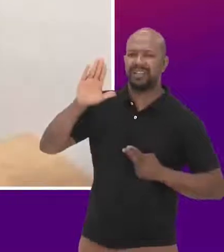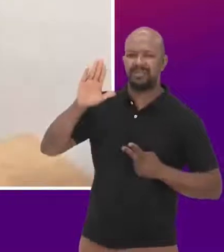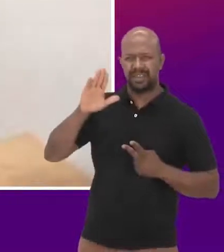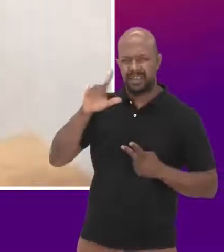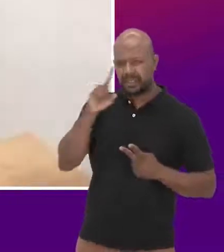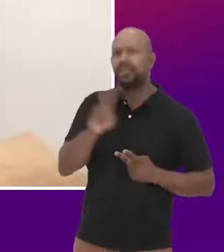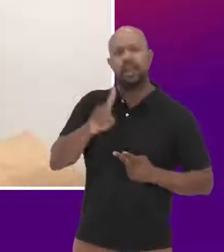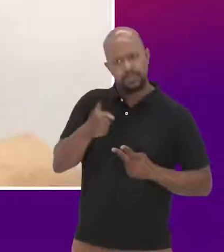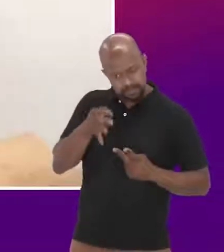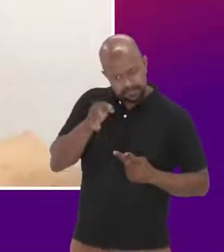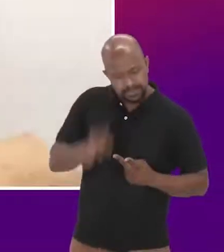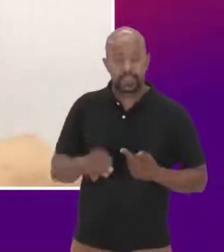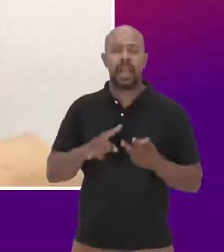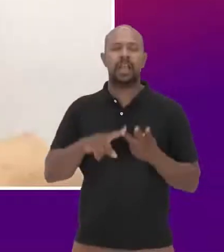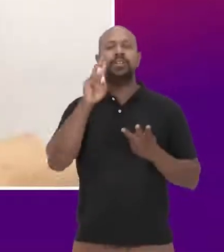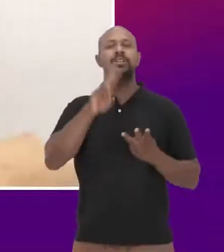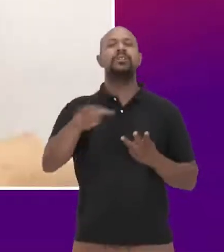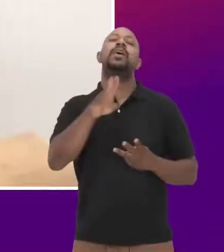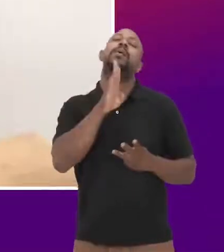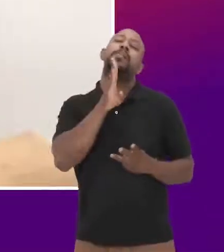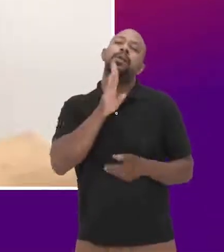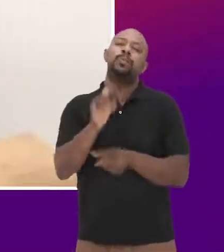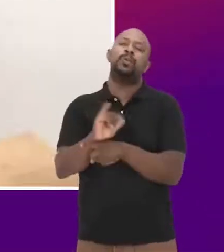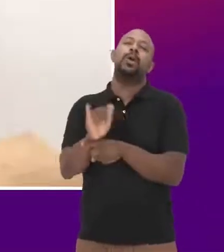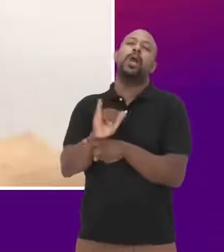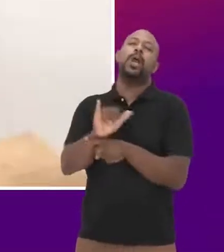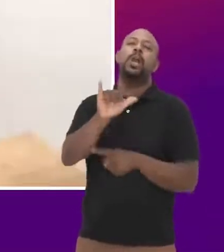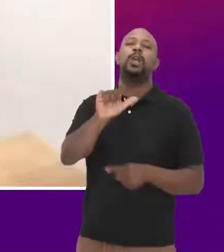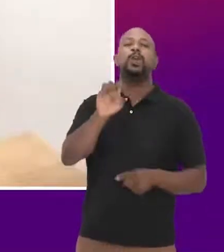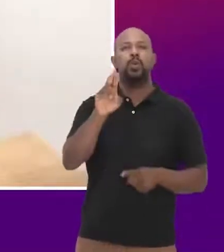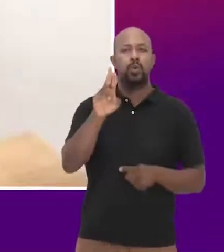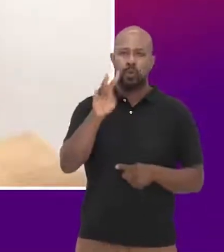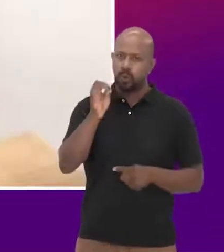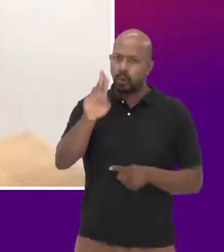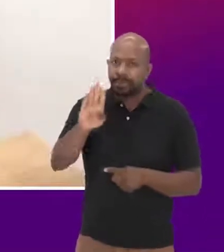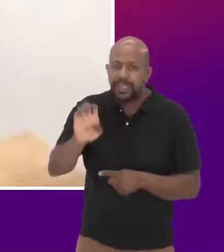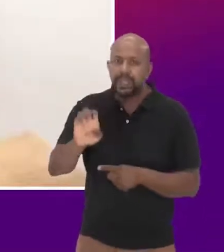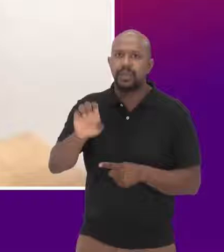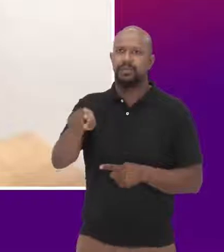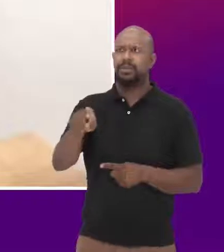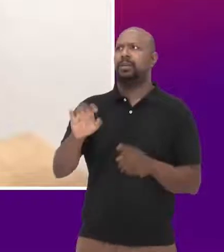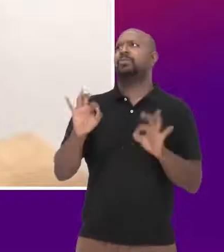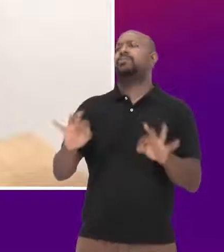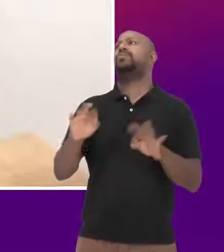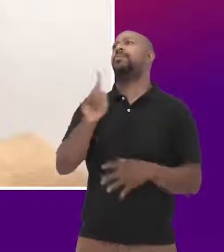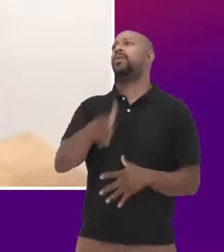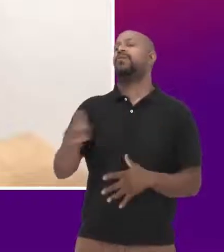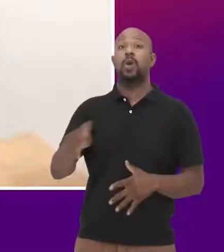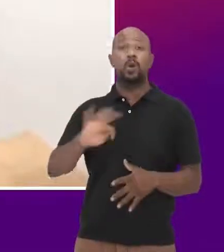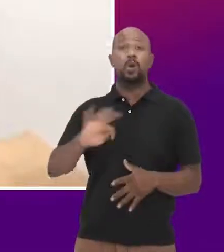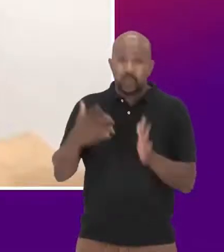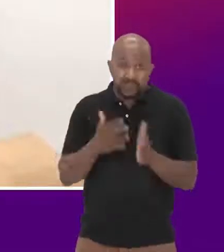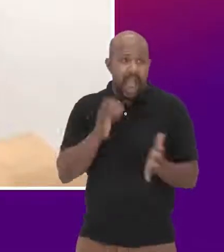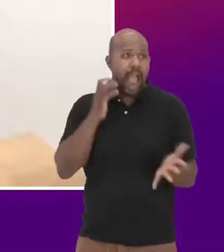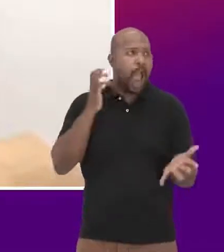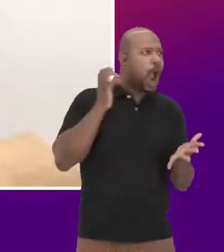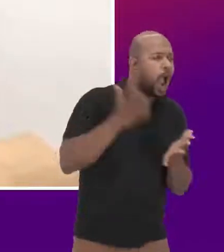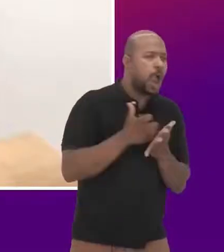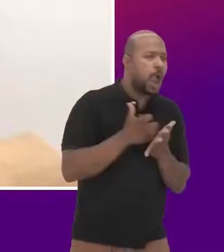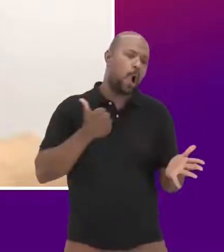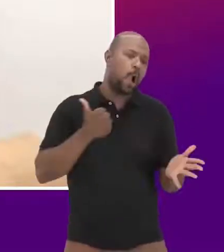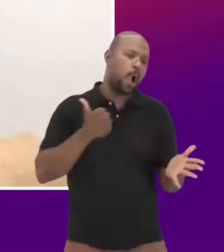por exemplo, a rede do YouTube como um grande professor, né? Então, tudo que se vai comprar ou que se